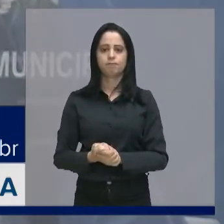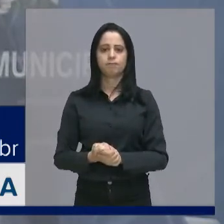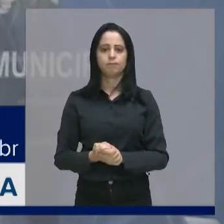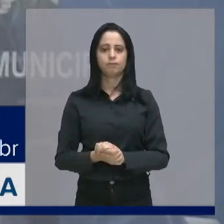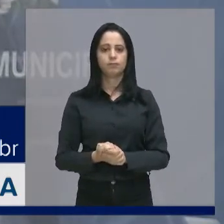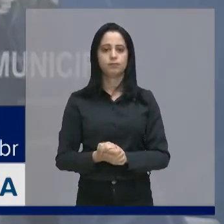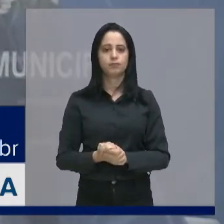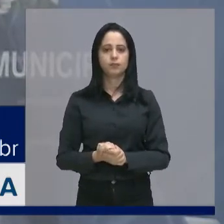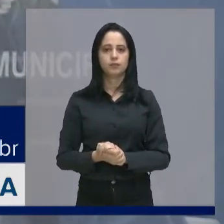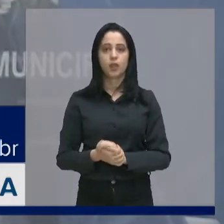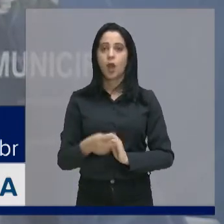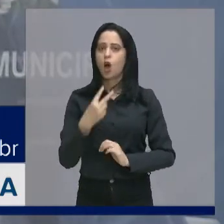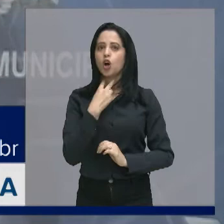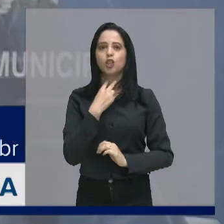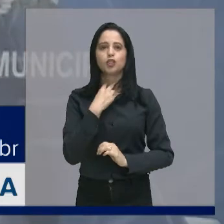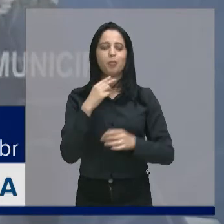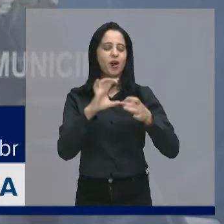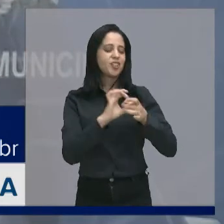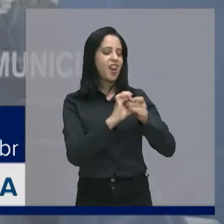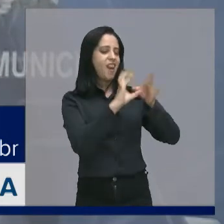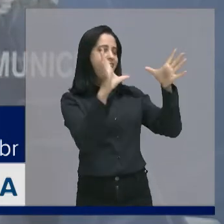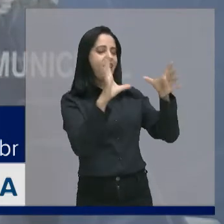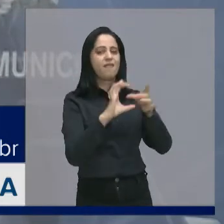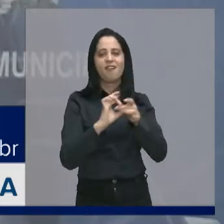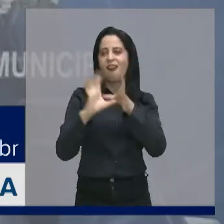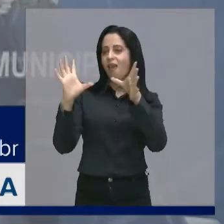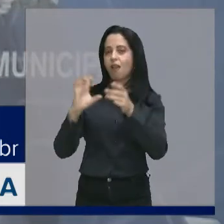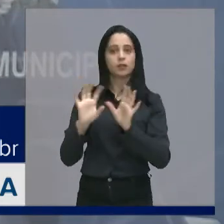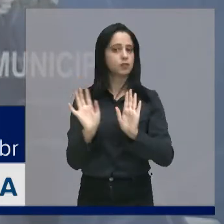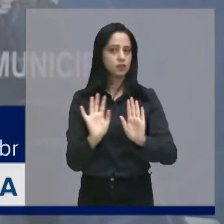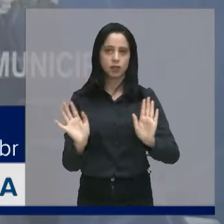não podemos baixar a guarda para que a gente não tenha